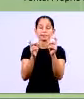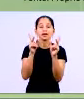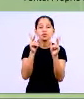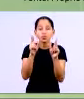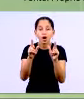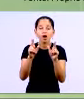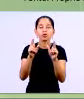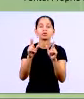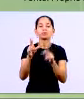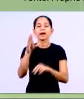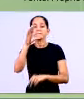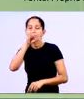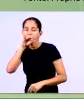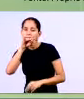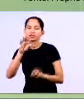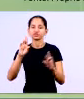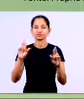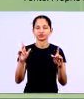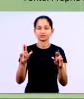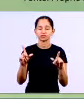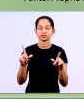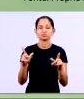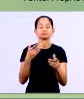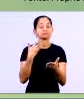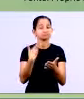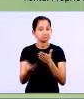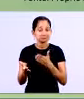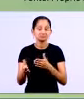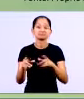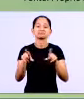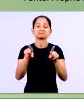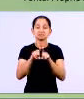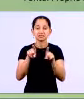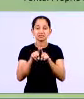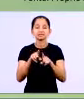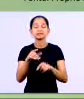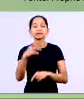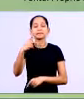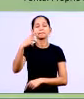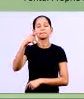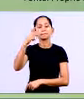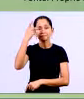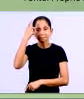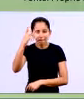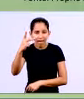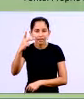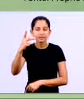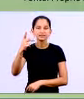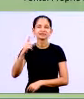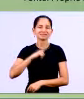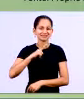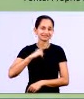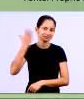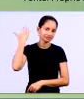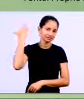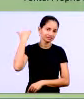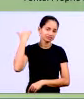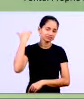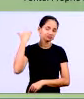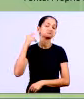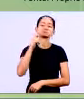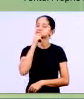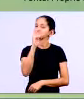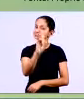mas com sons distintos, também perdeu o acento. Para tinha acento, pelo, polo e pera. Não são